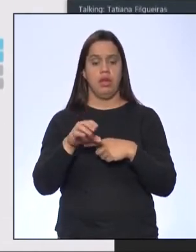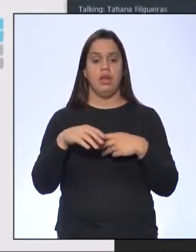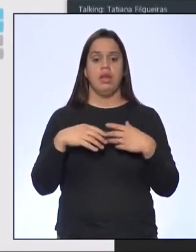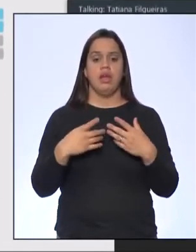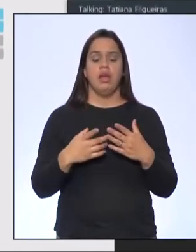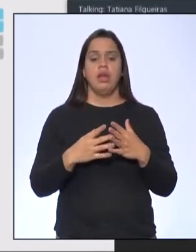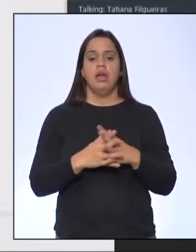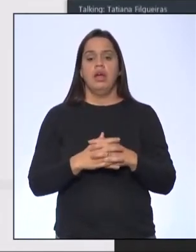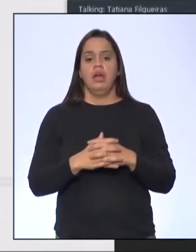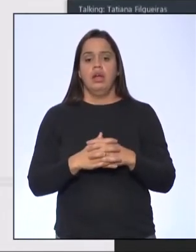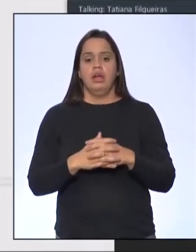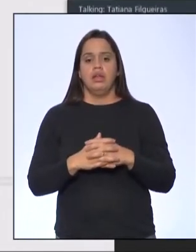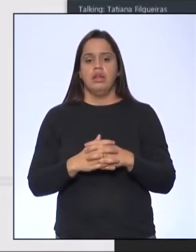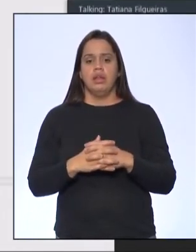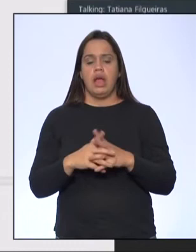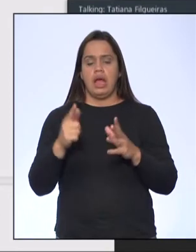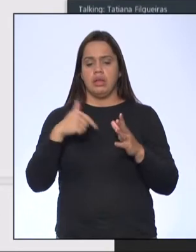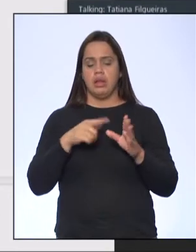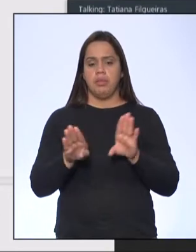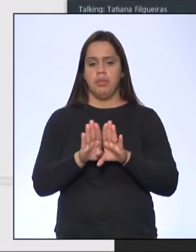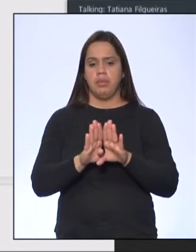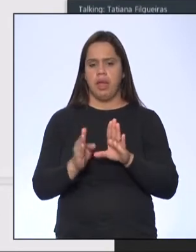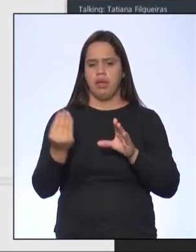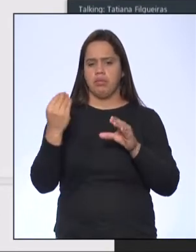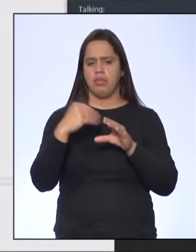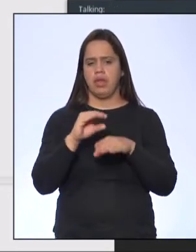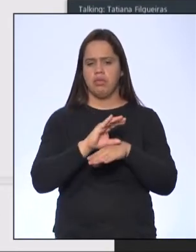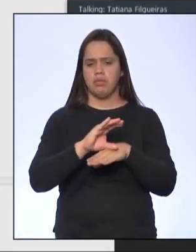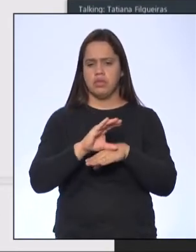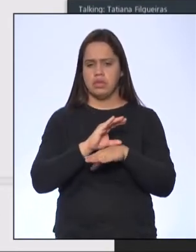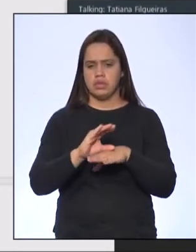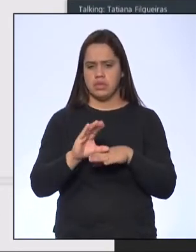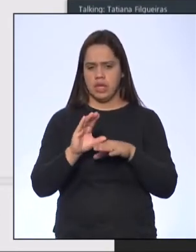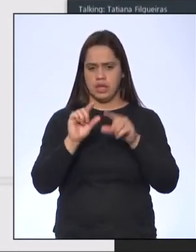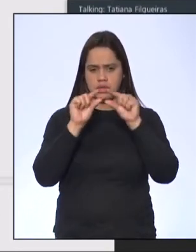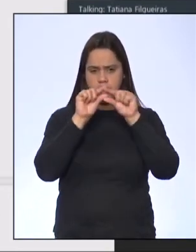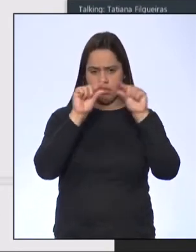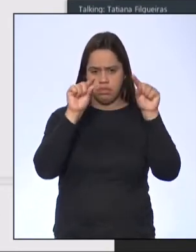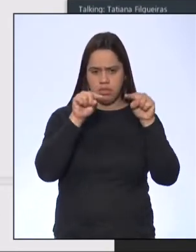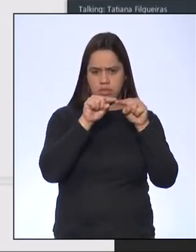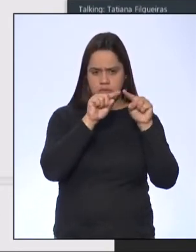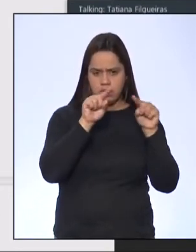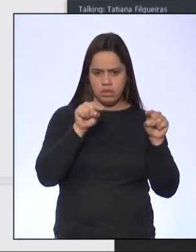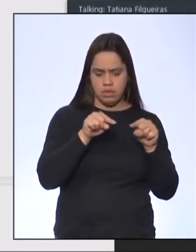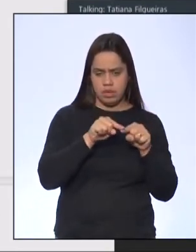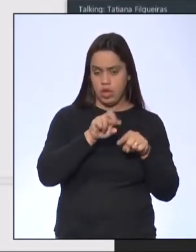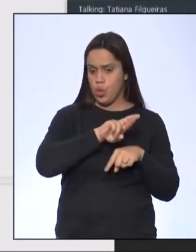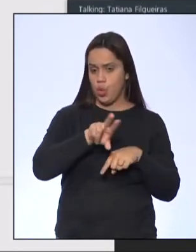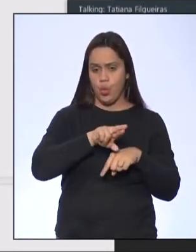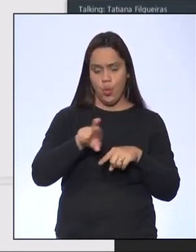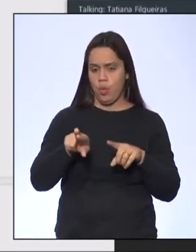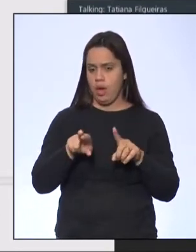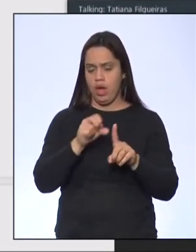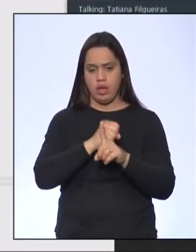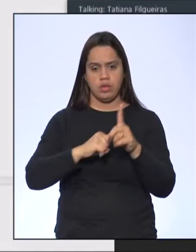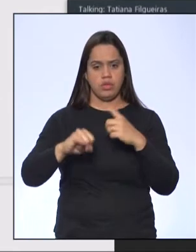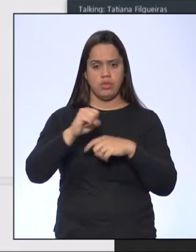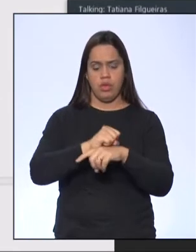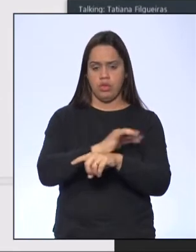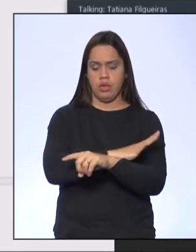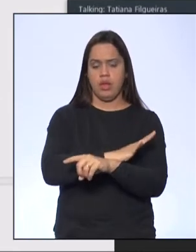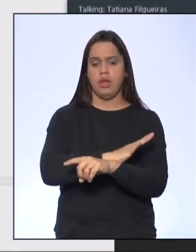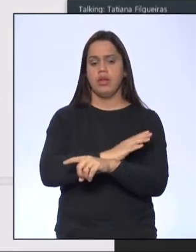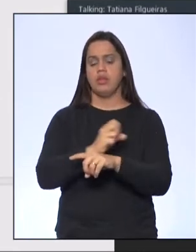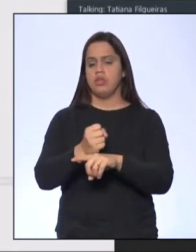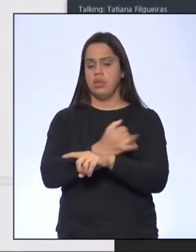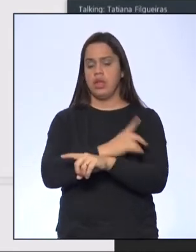Aqui entram outras competências em cinza que não são socioemocionais, elas são híbridas, elas são de outra